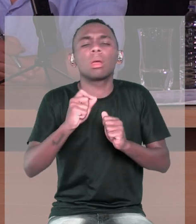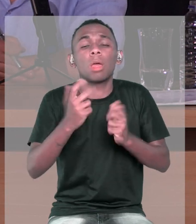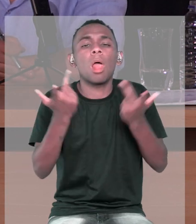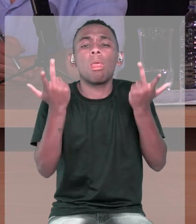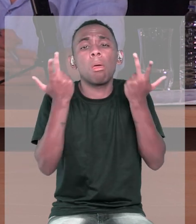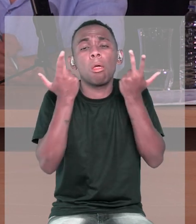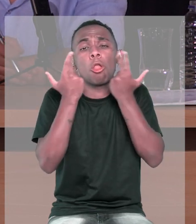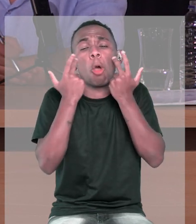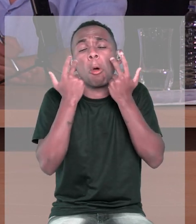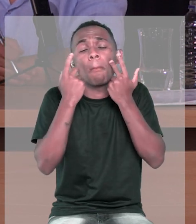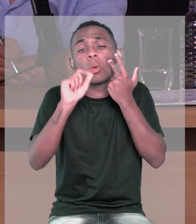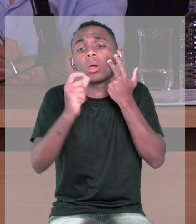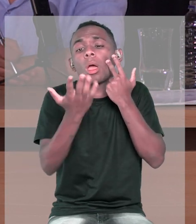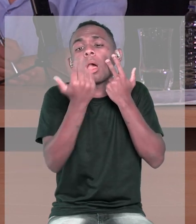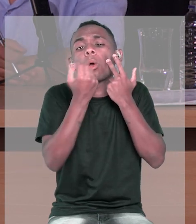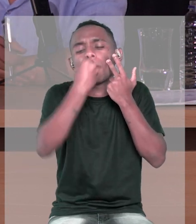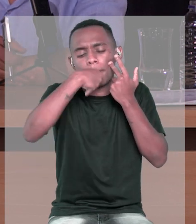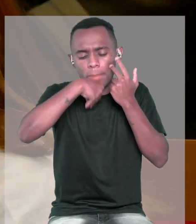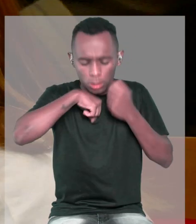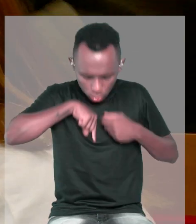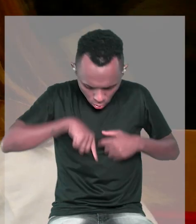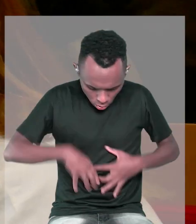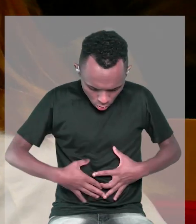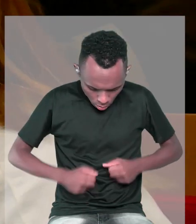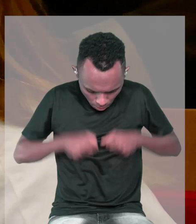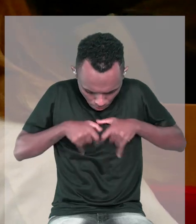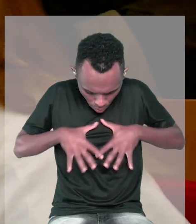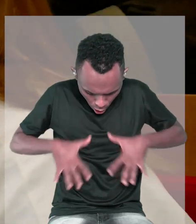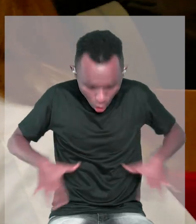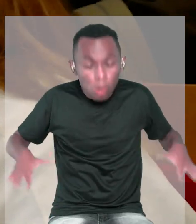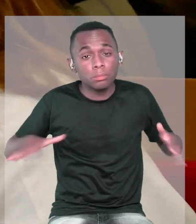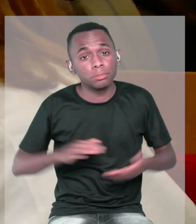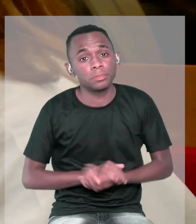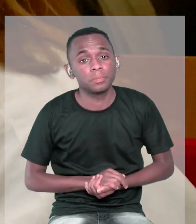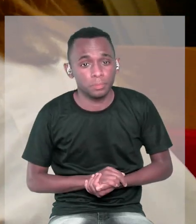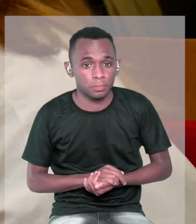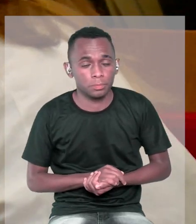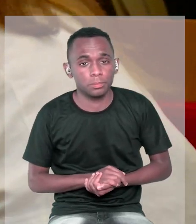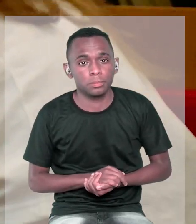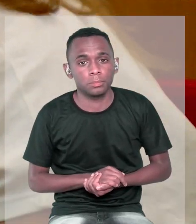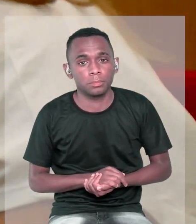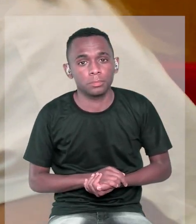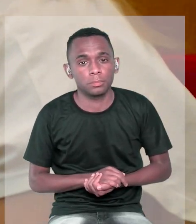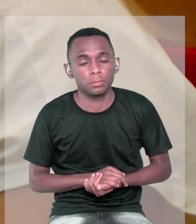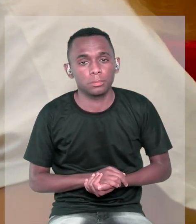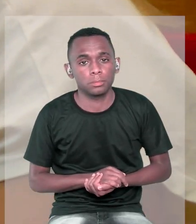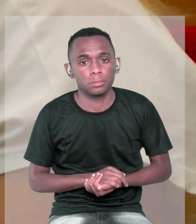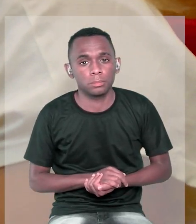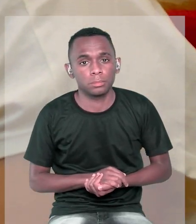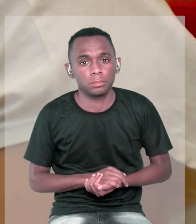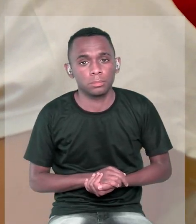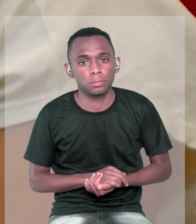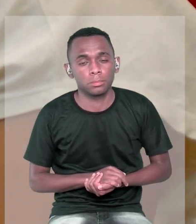natural pela qual os alimentos penetram no organismo. Na plateia, uma espectadora toma notas